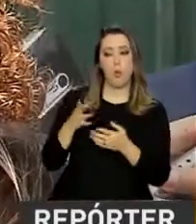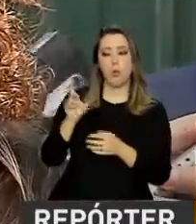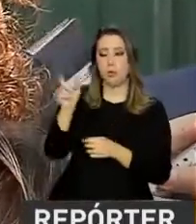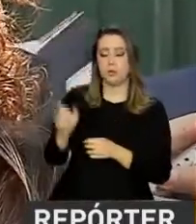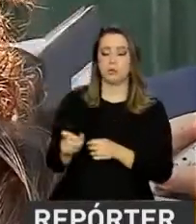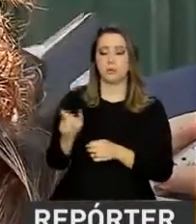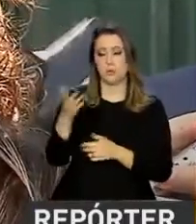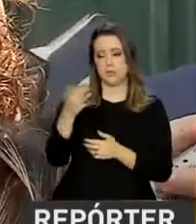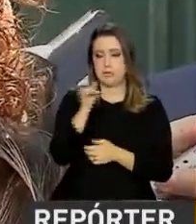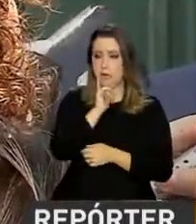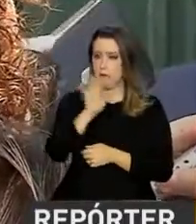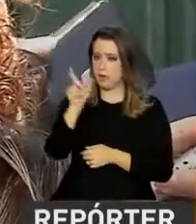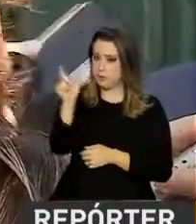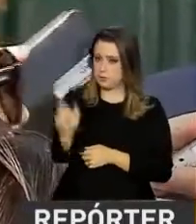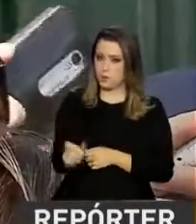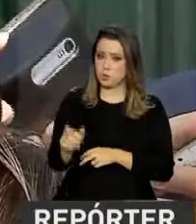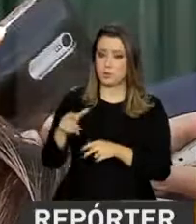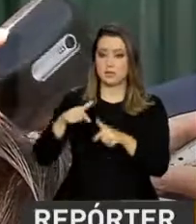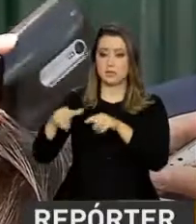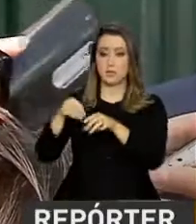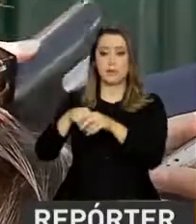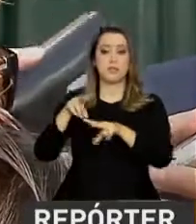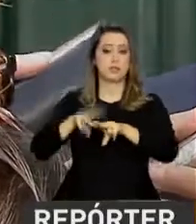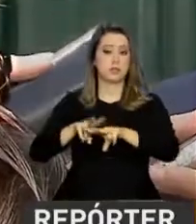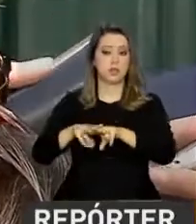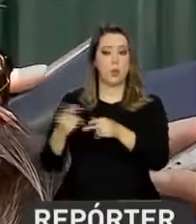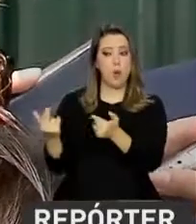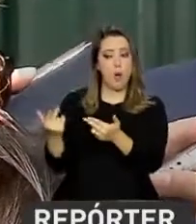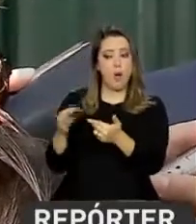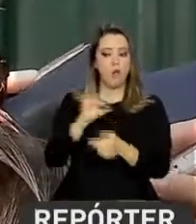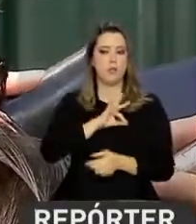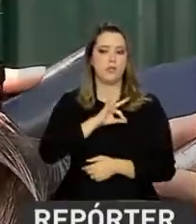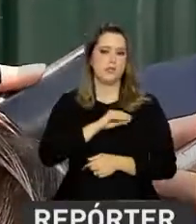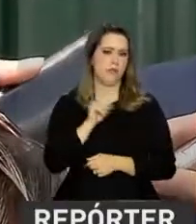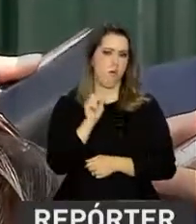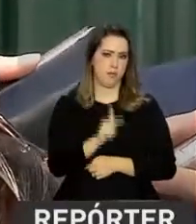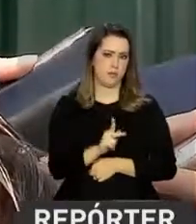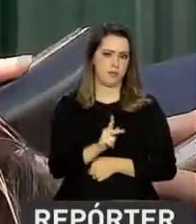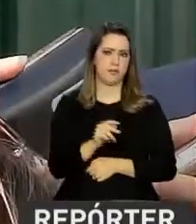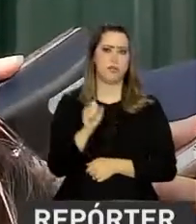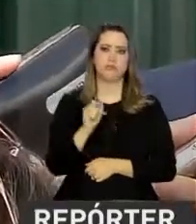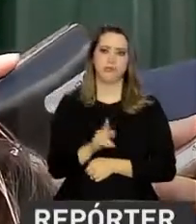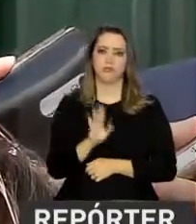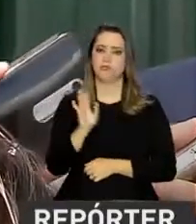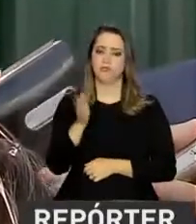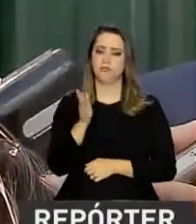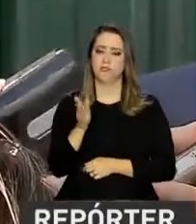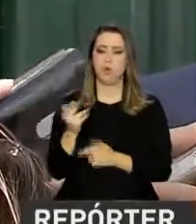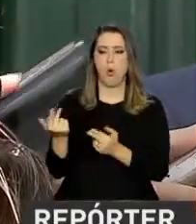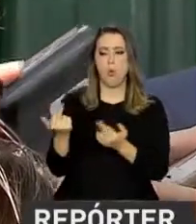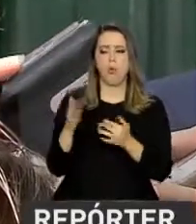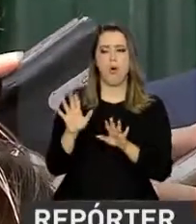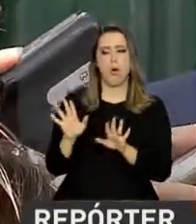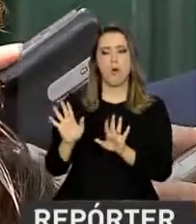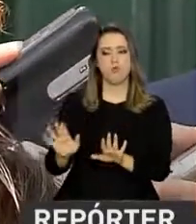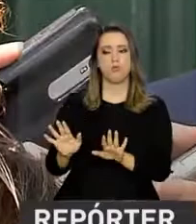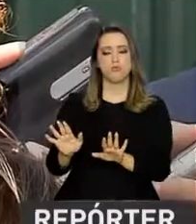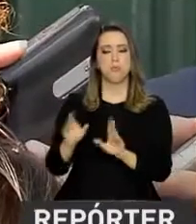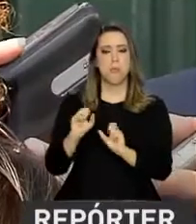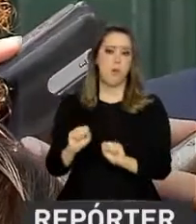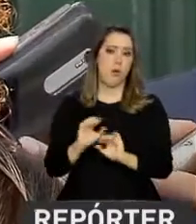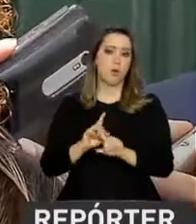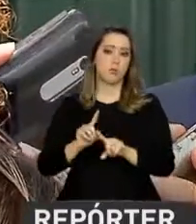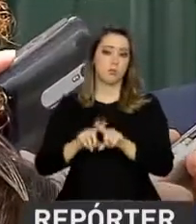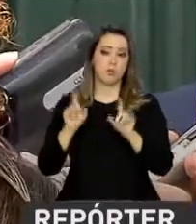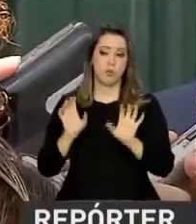agentes penitenciários o mesmo tratamento dos policiais e termos de previdência podemos a um sinal temos já uma manifestação de apoio dos agentes